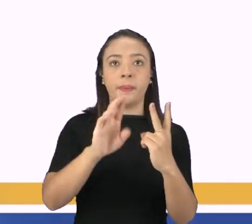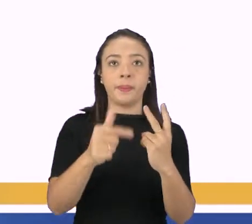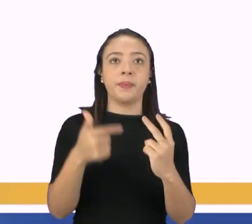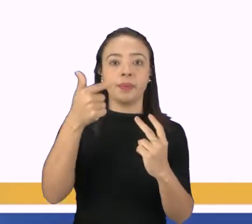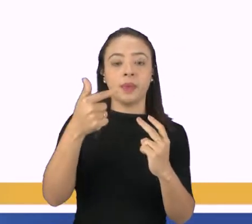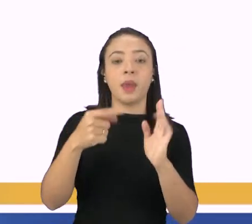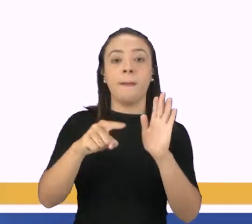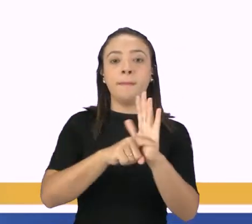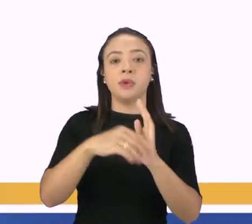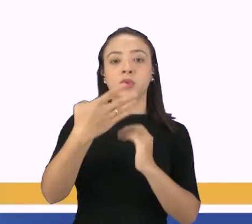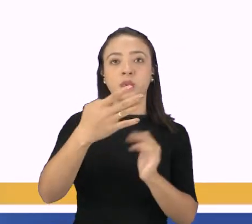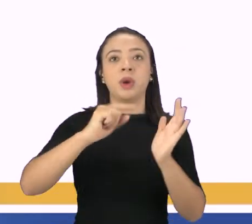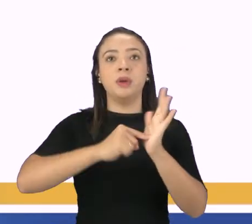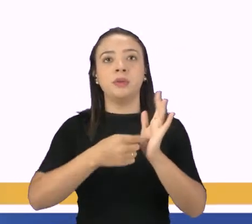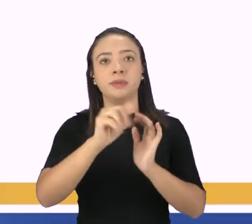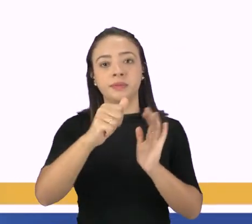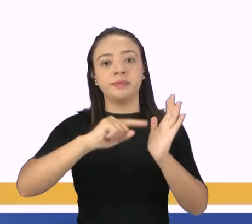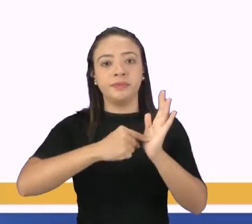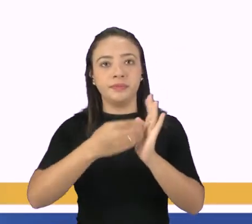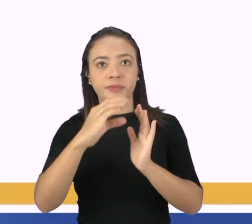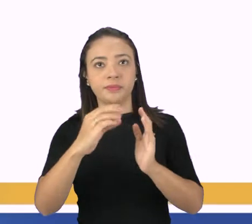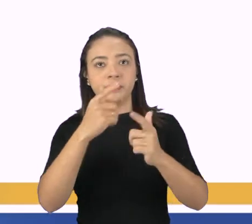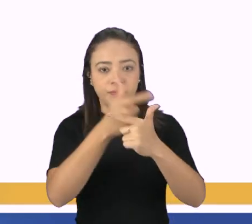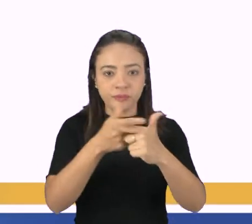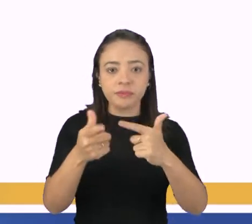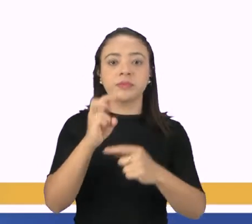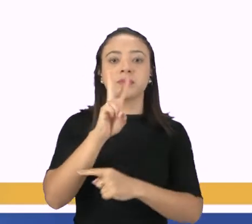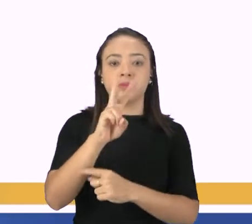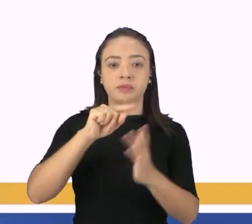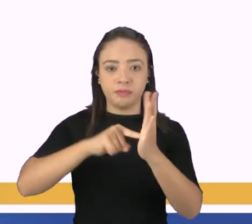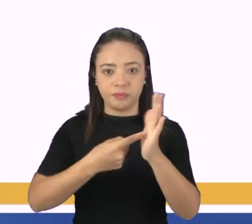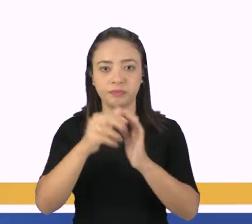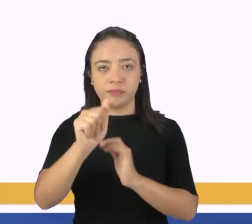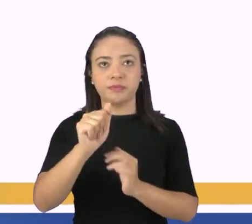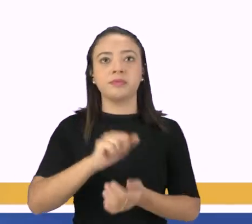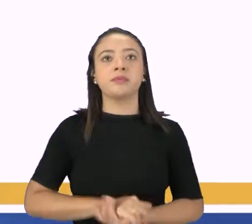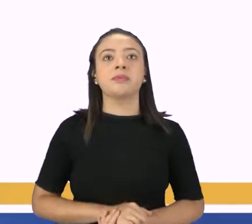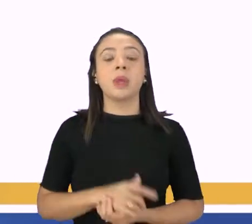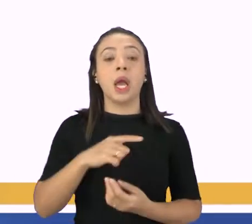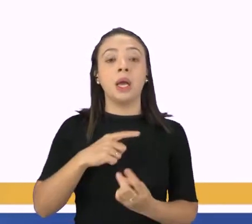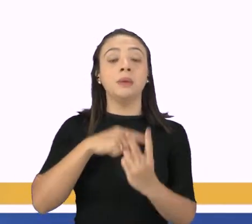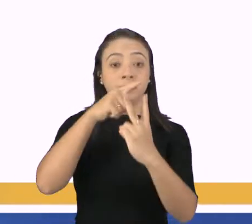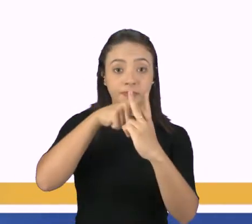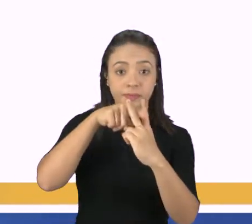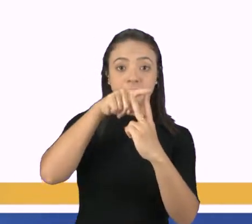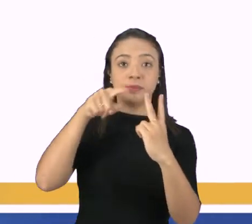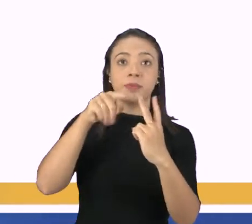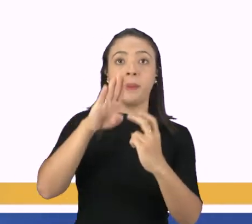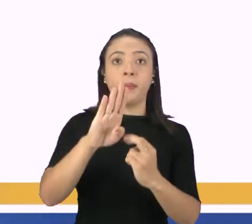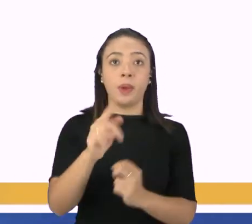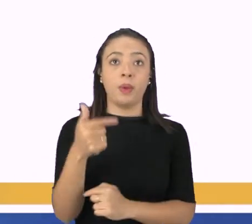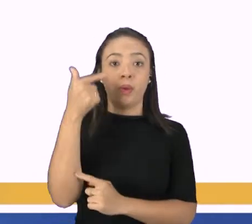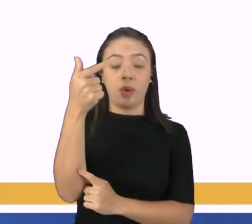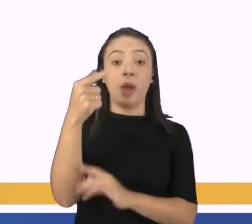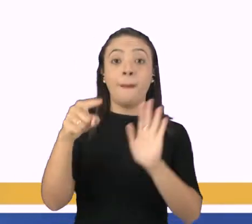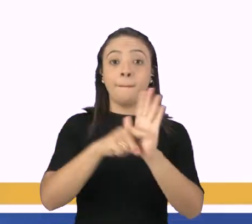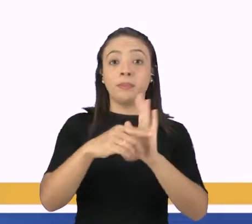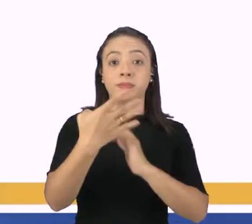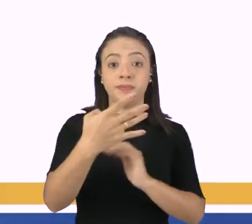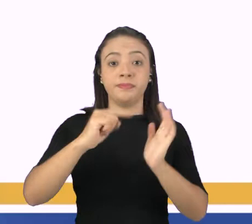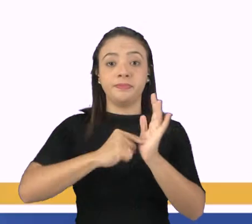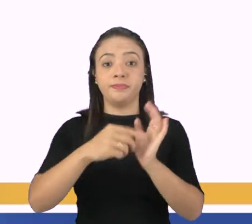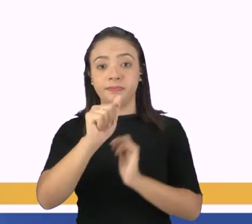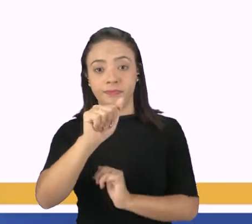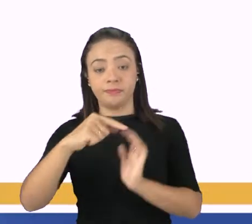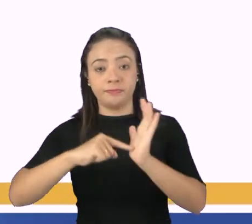sobre 2 vezes a, né? Essa raiz aí que aparece, né, com b² menos 4 vezes a vezes c,